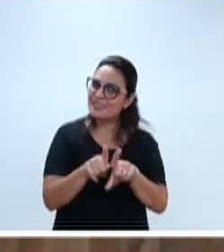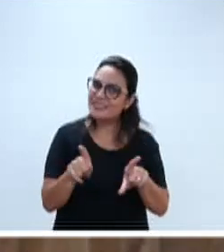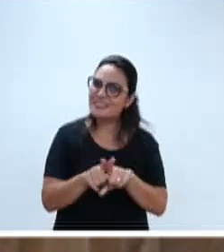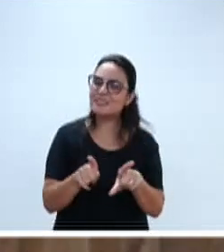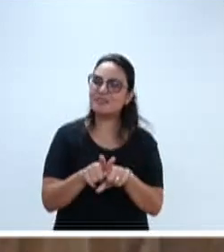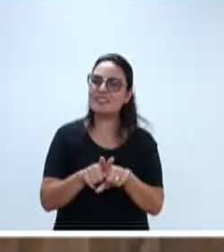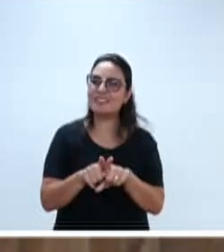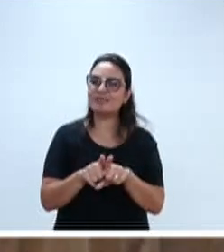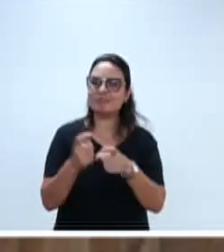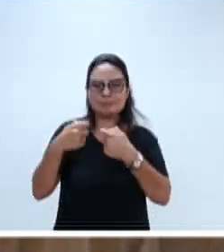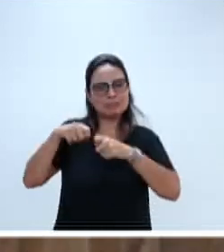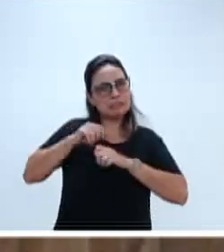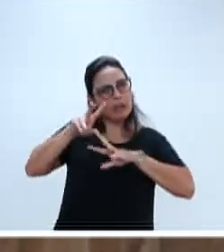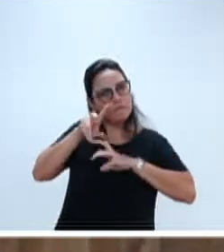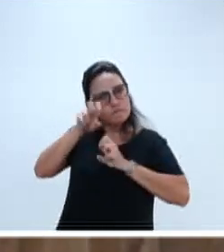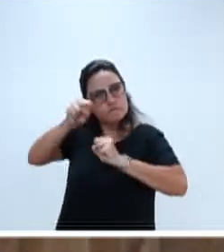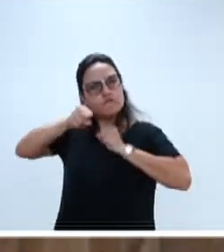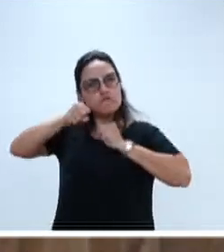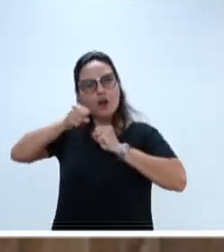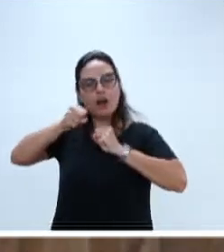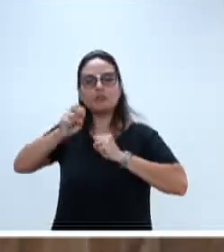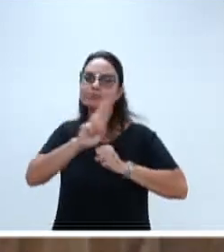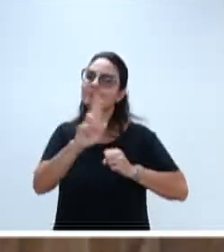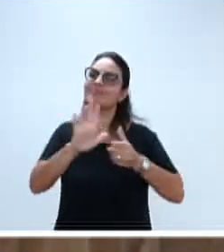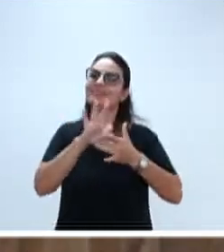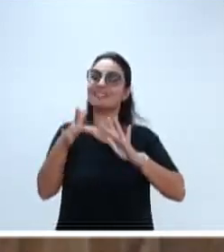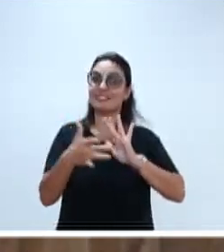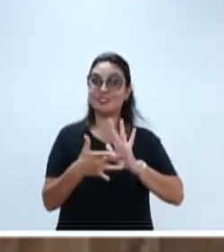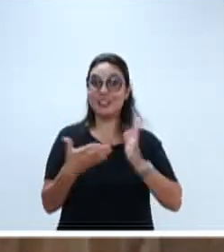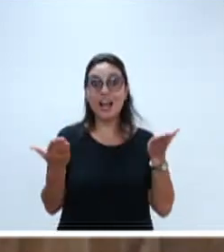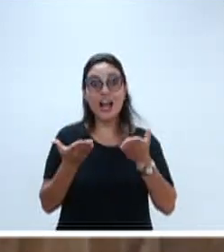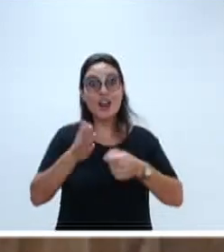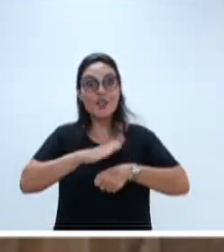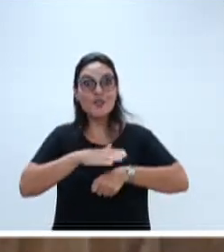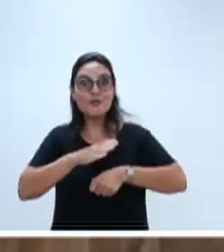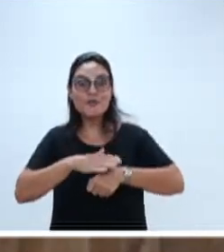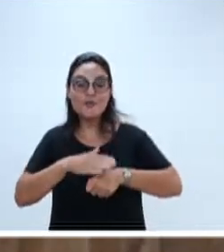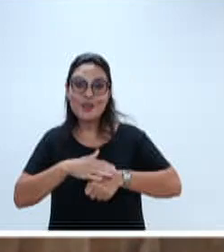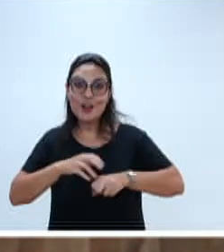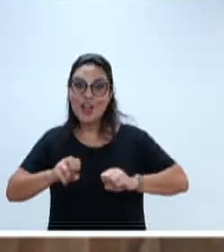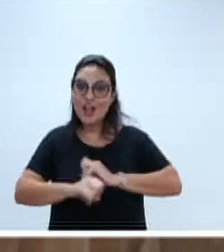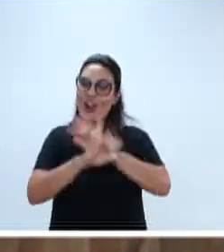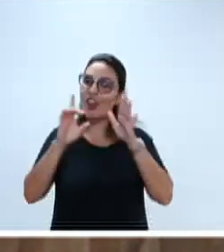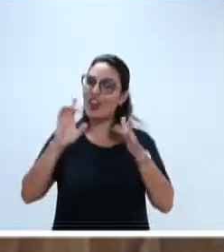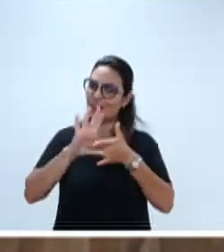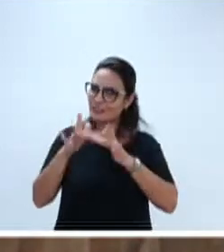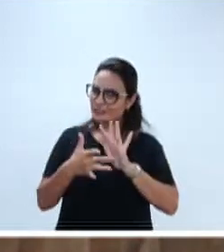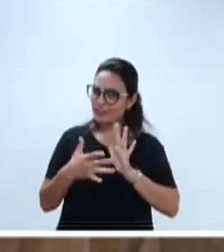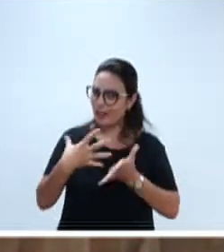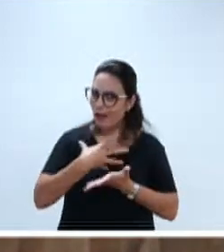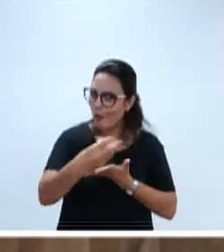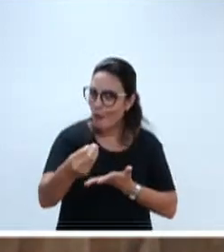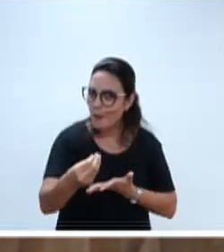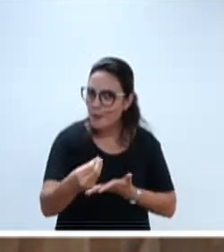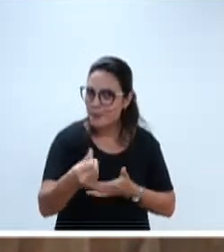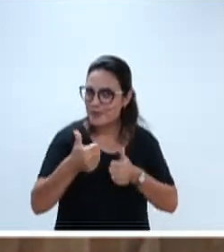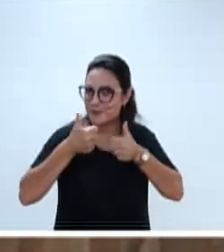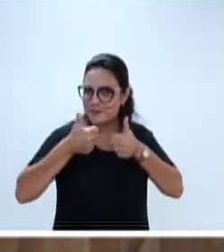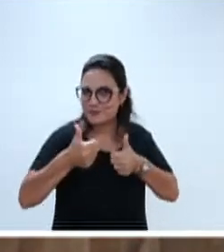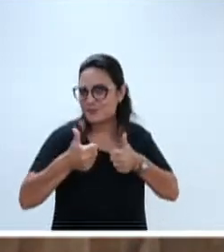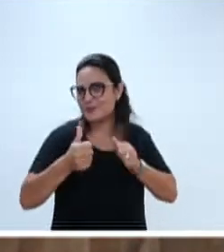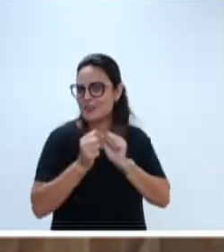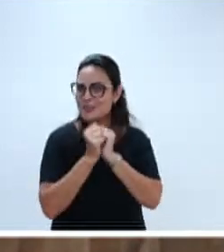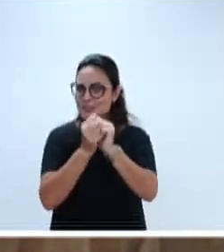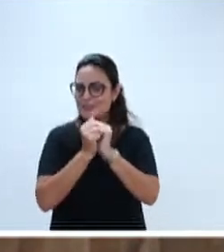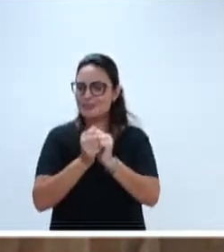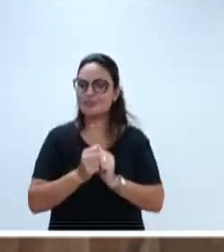Senhor fortaleça o seu coração, em nome de Jesus. Vamos dar uma glória a Jesus bem gostoso? Vamos lá, todo mundo junto, hein? Você na sua casa, todo